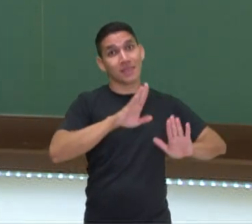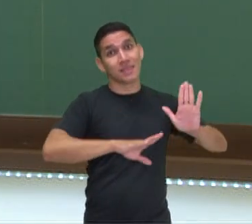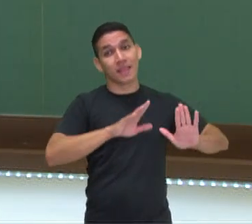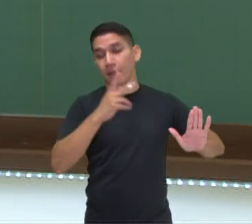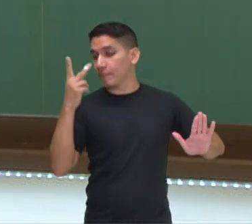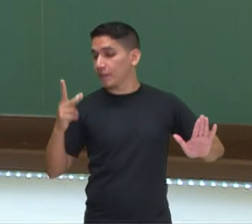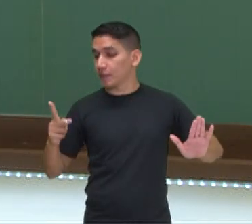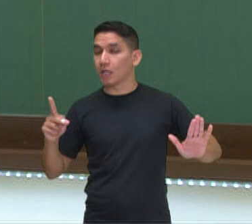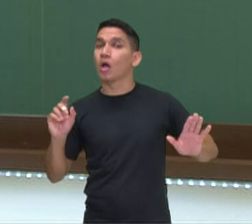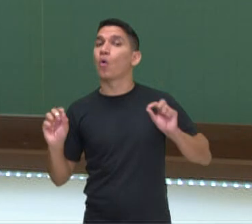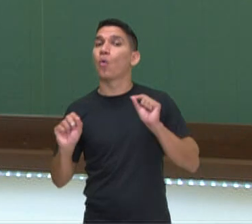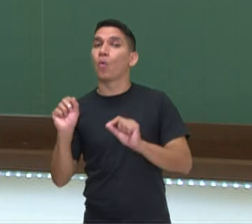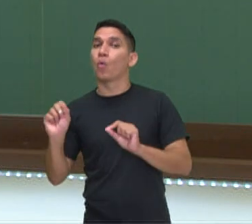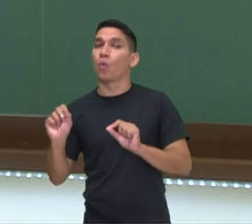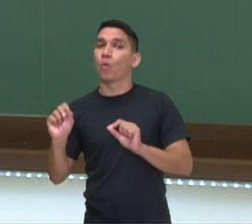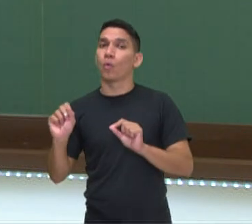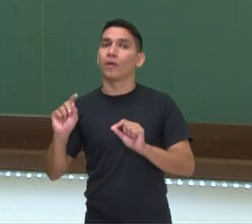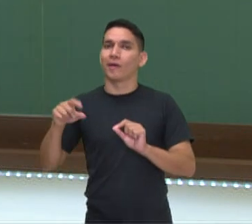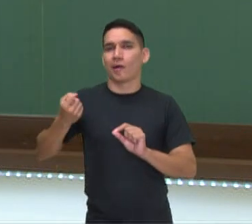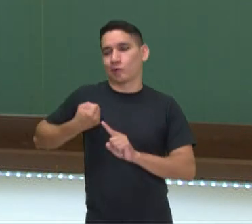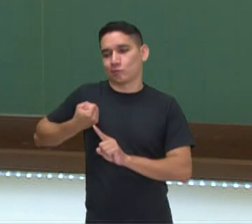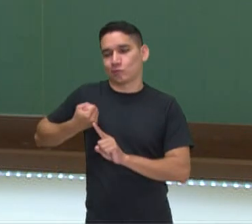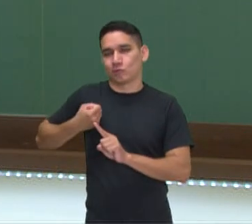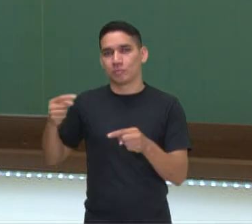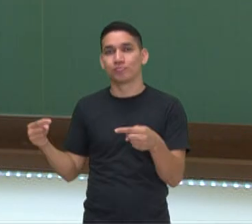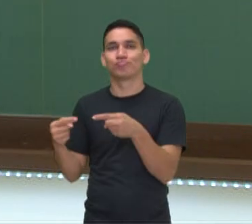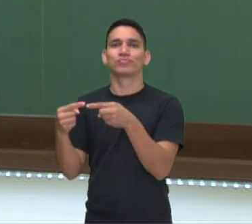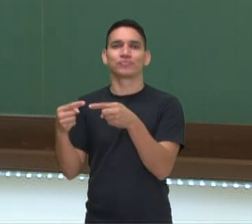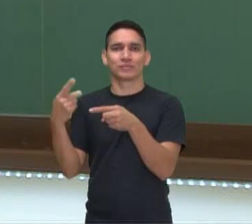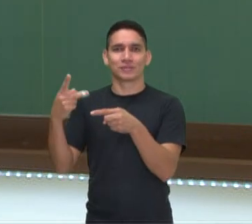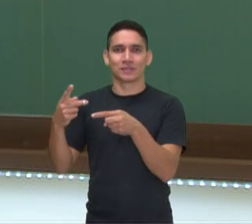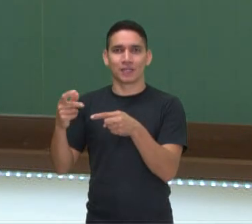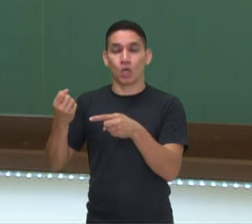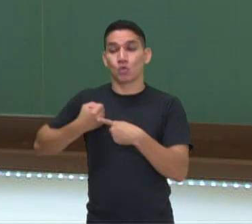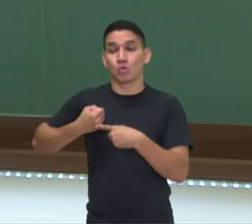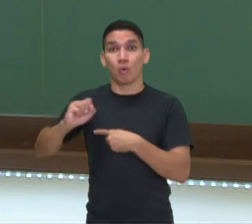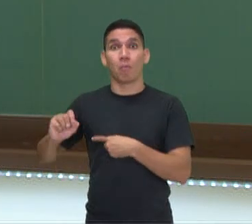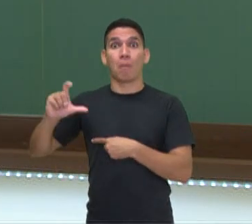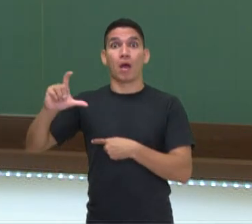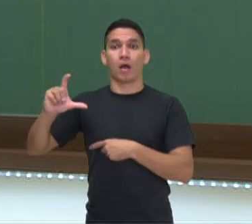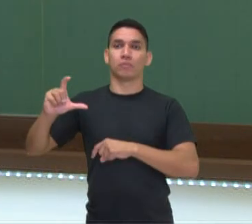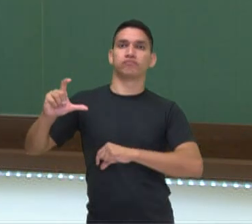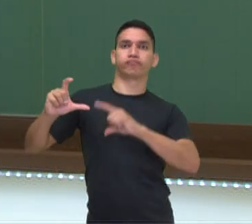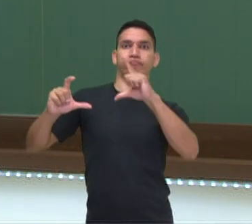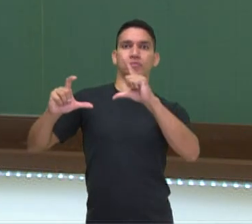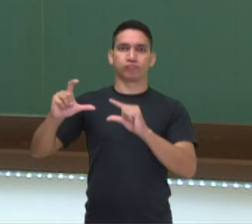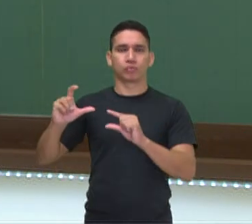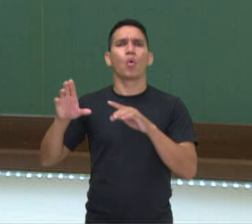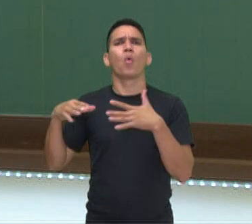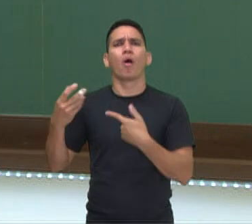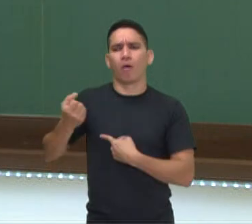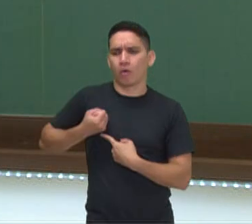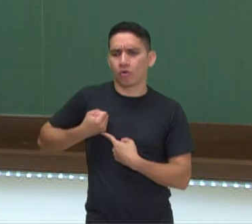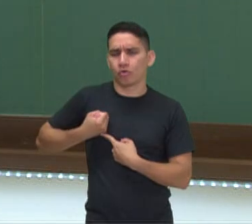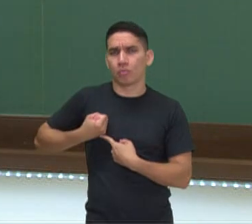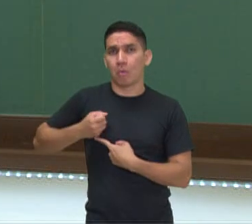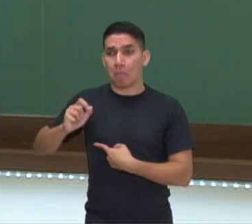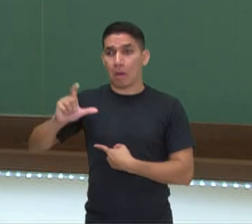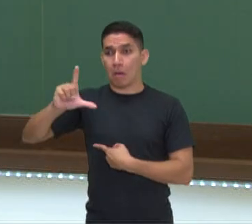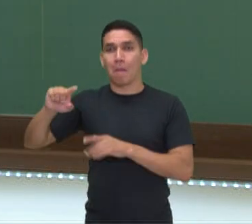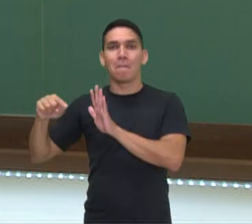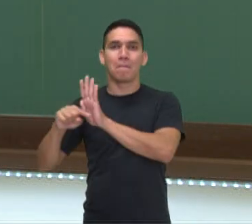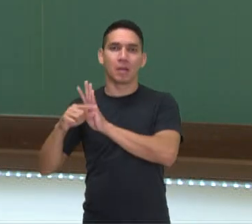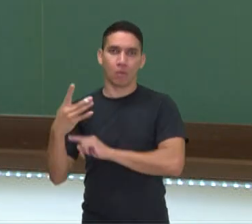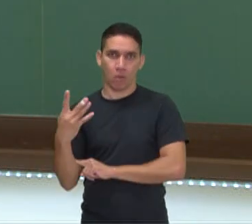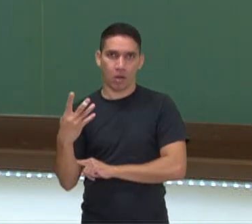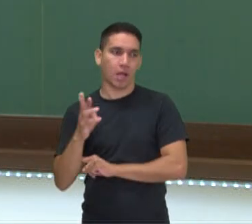acordo com o número, com o sinal do maior número. Como o maior número aqui é menos 4,